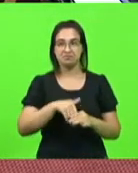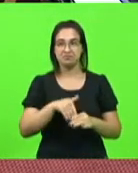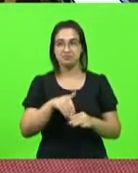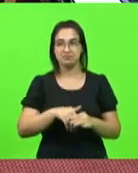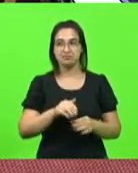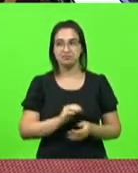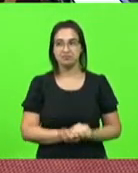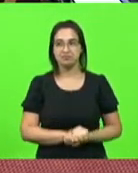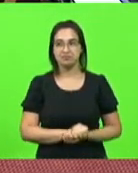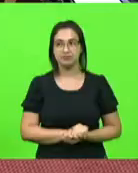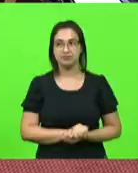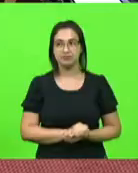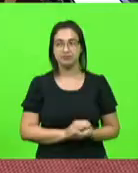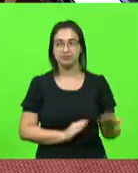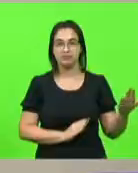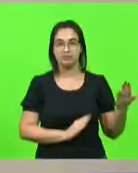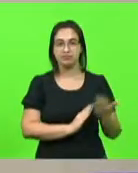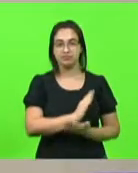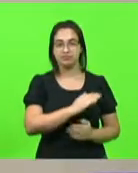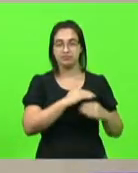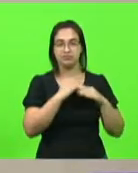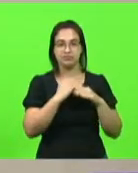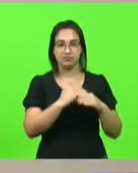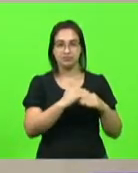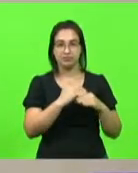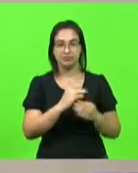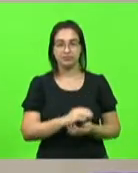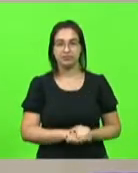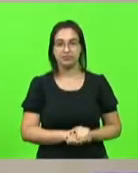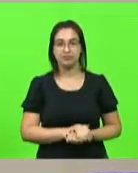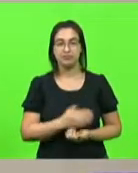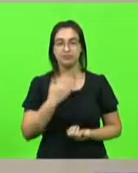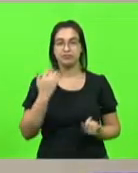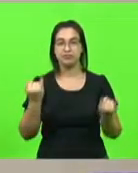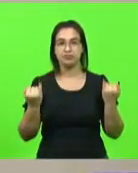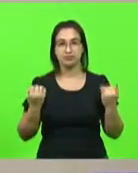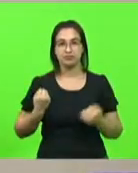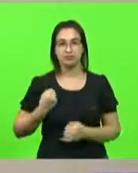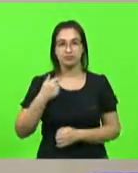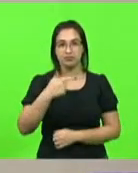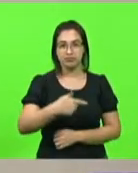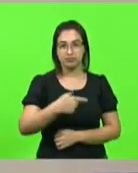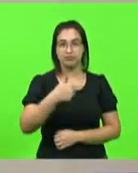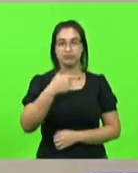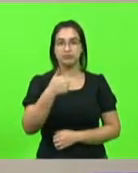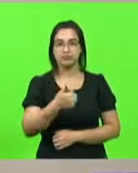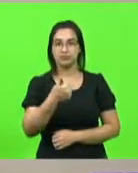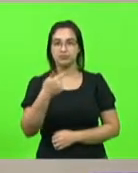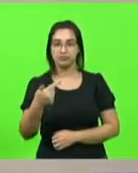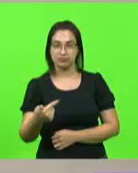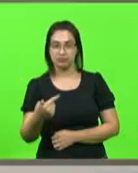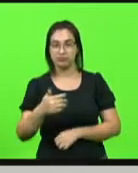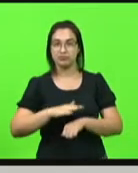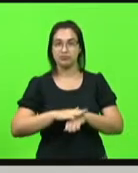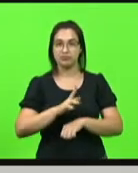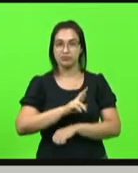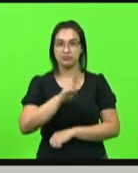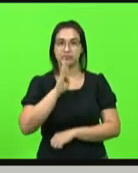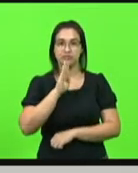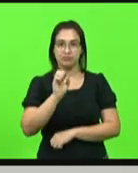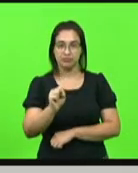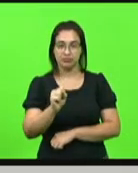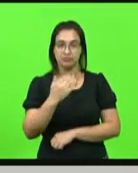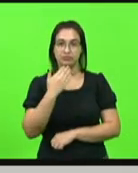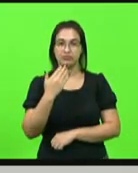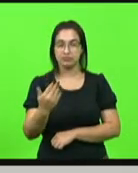que aprovam, permaneçam como se encontram. Aprovado por unanimidade. Pedido de informação 717, autor deputado Bruno Souza, solicitando ao